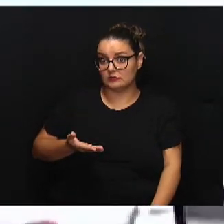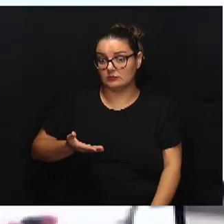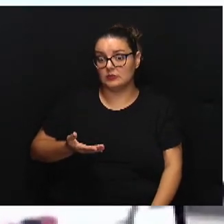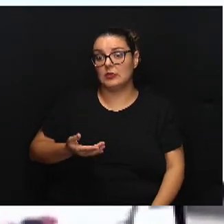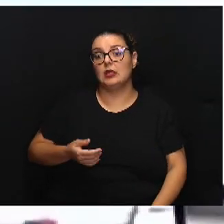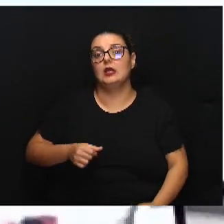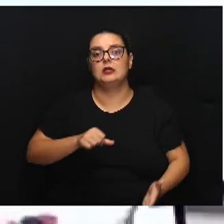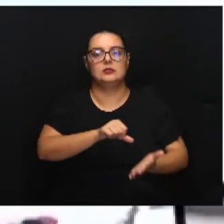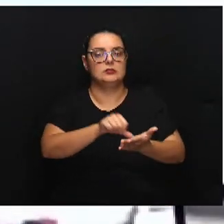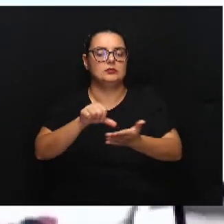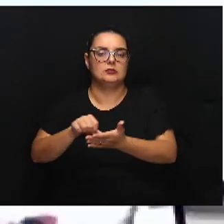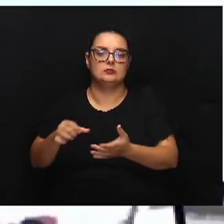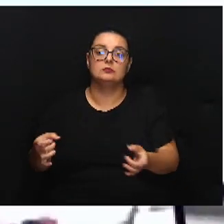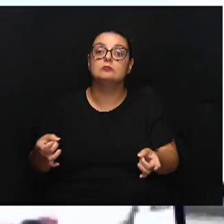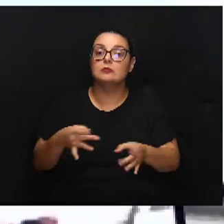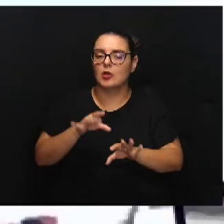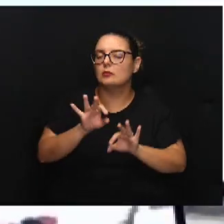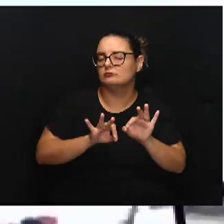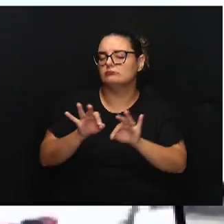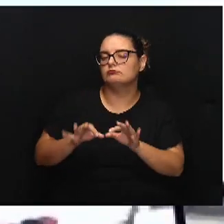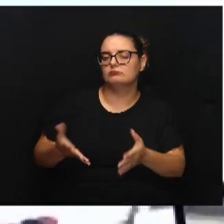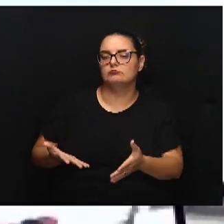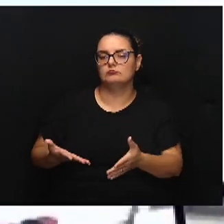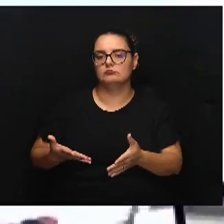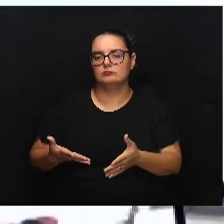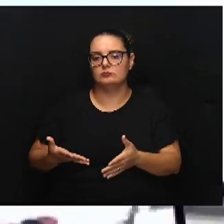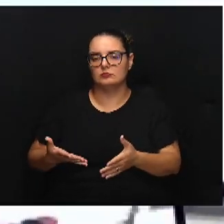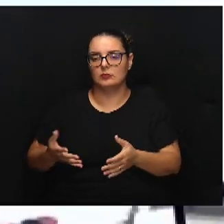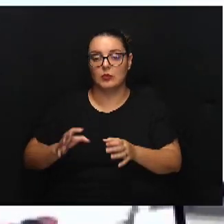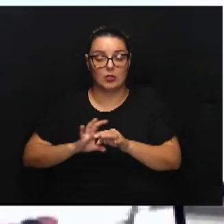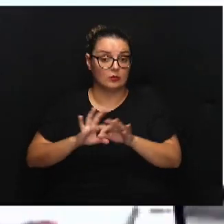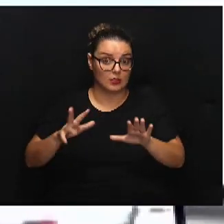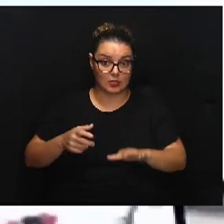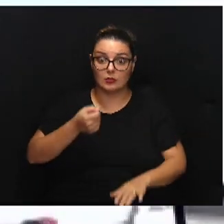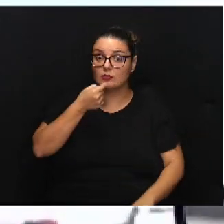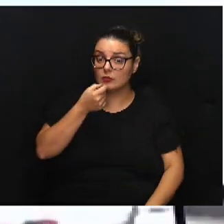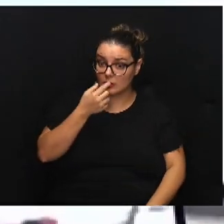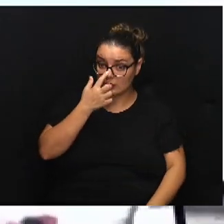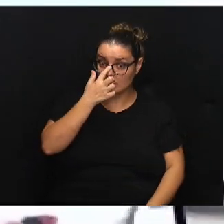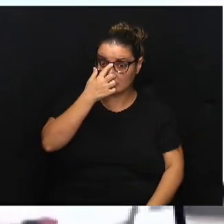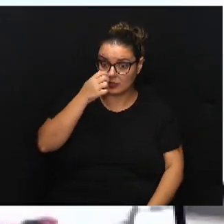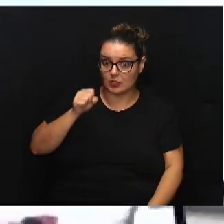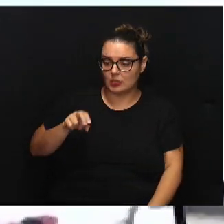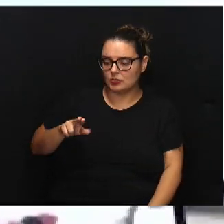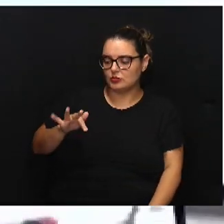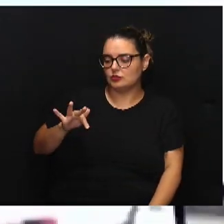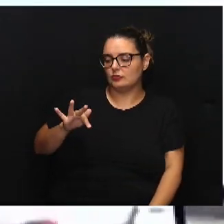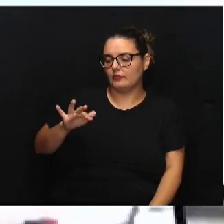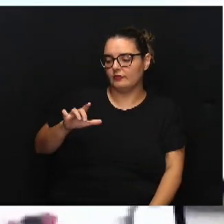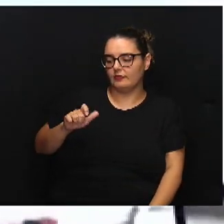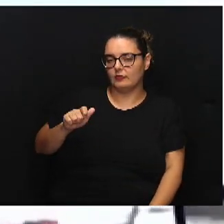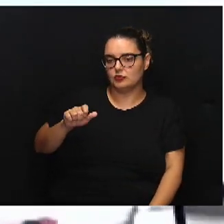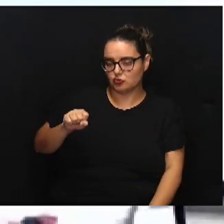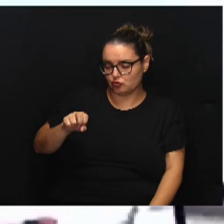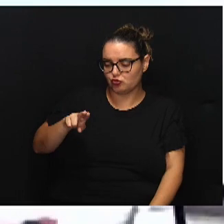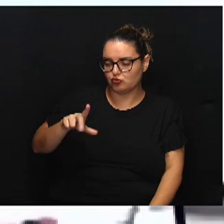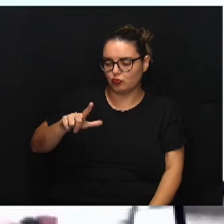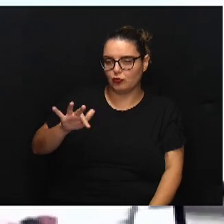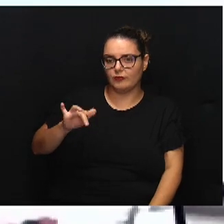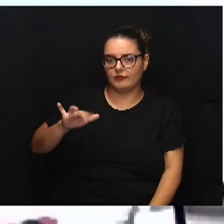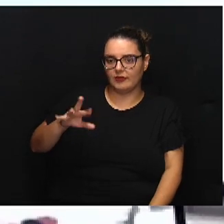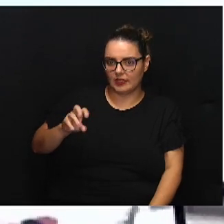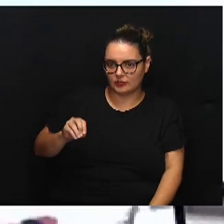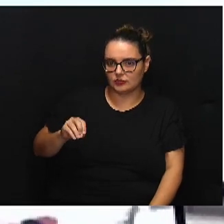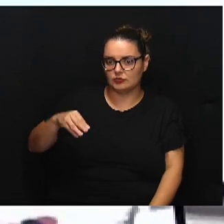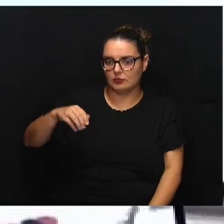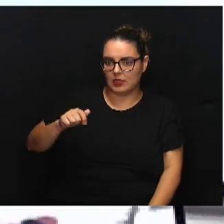unidades têm que estar preparadas e com disponibilidade do medicamento que chama sulfato de magnésio para fazer o que a gente chama de dose de ataque.